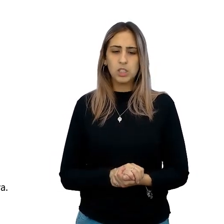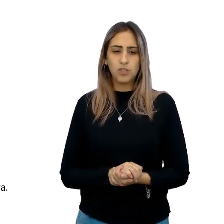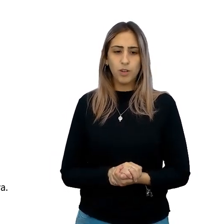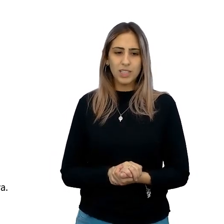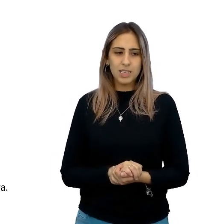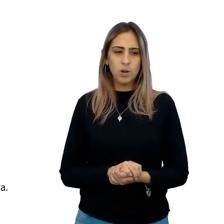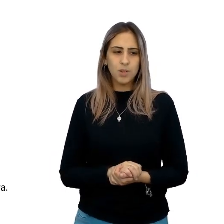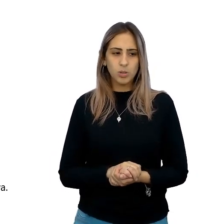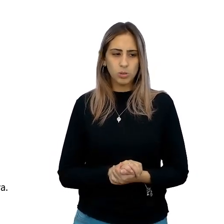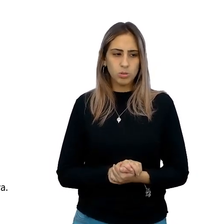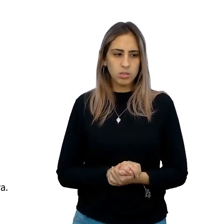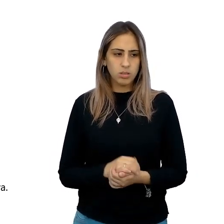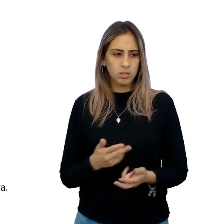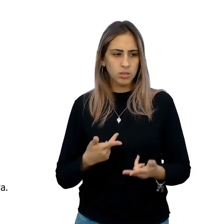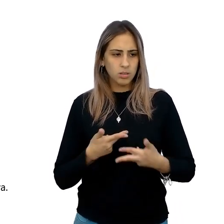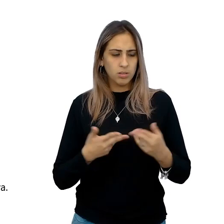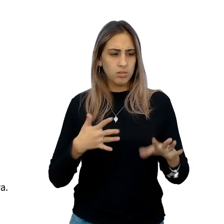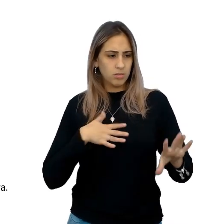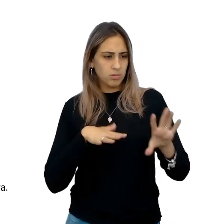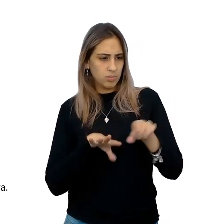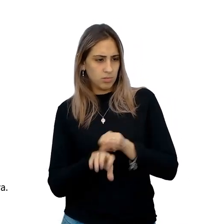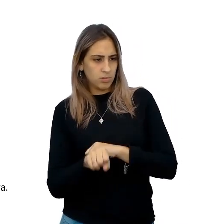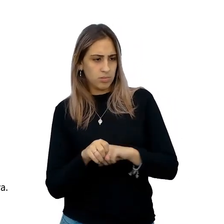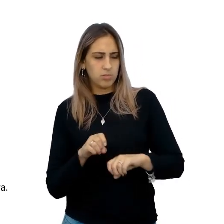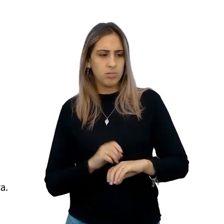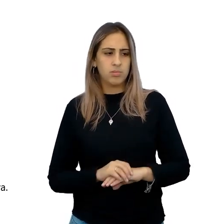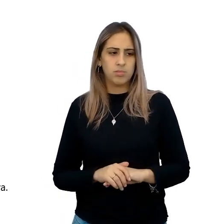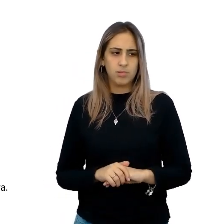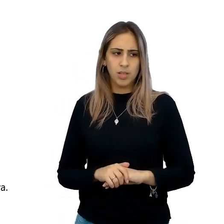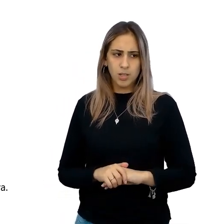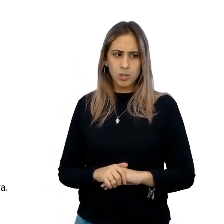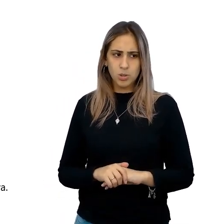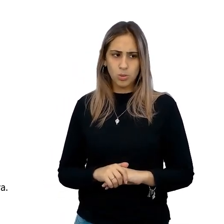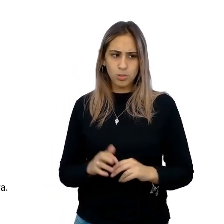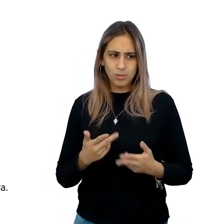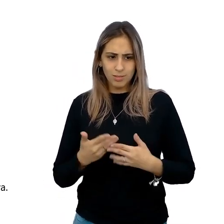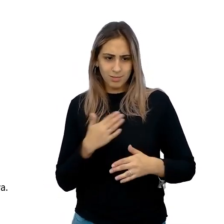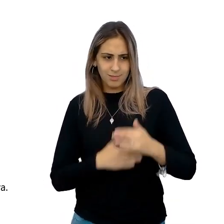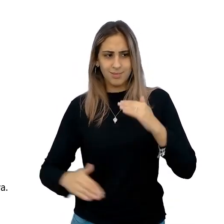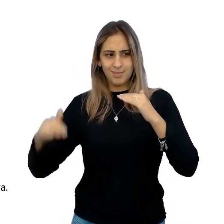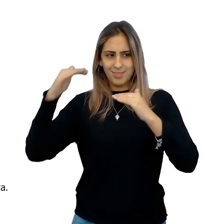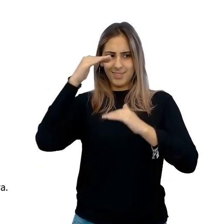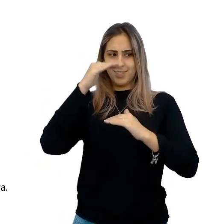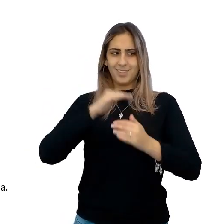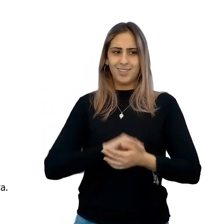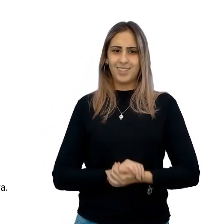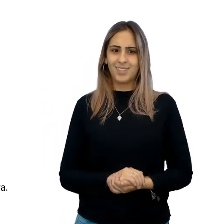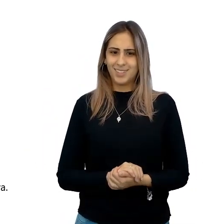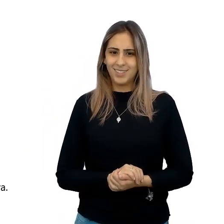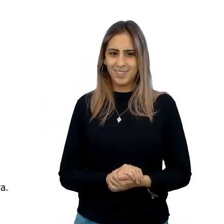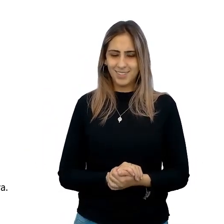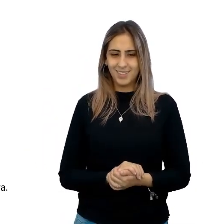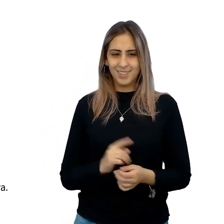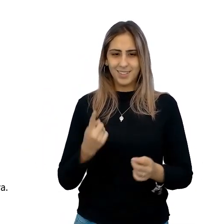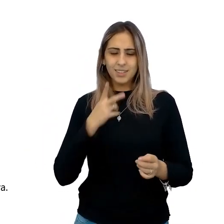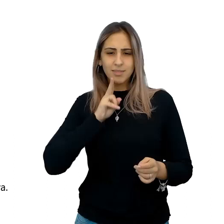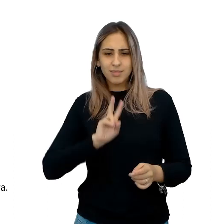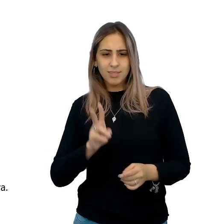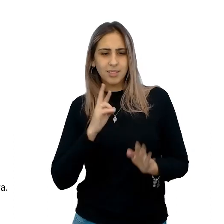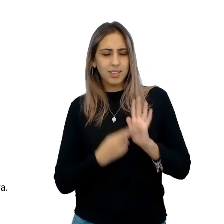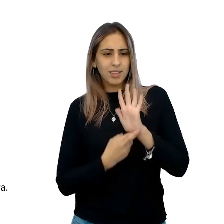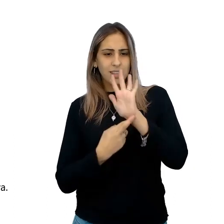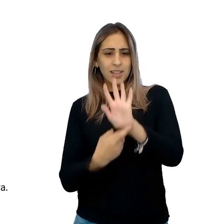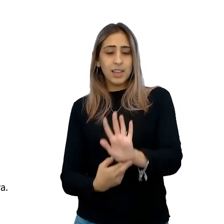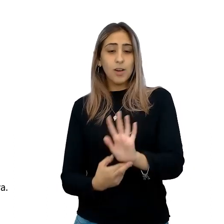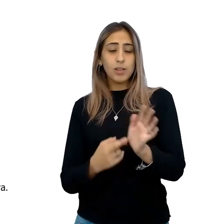investigação, é o nosso eixo formativo, tá bem? E aí, logo acima, a gente tem a SA1, está sendo representada aí